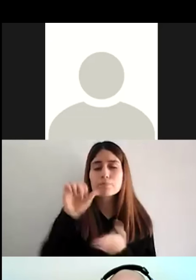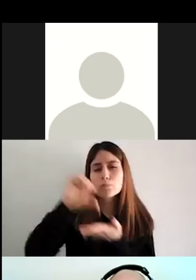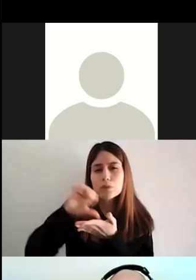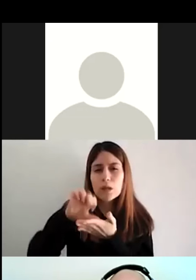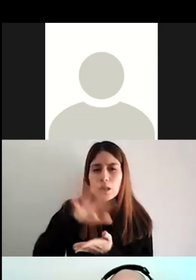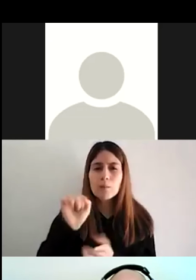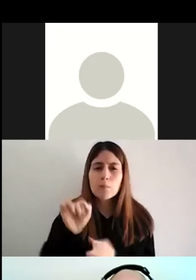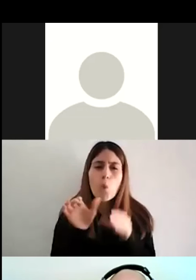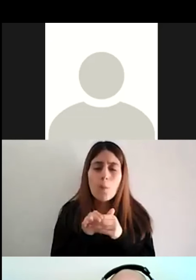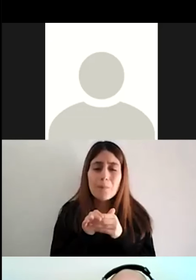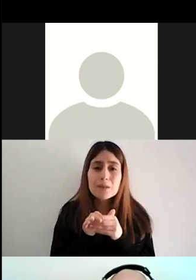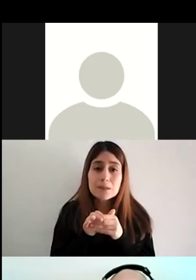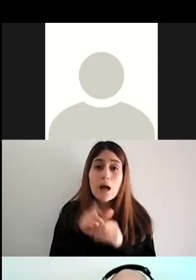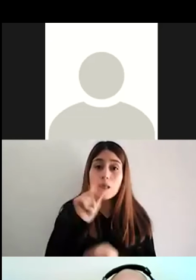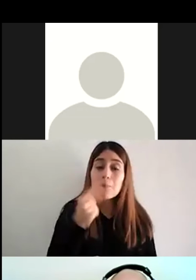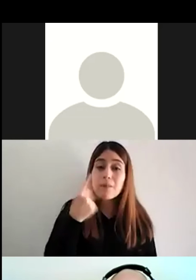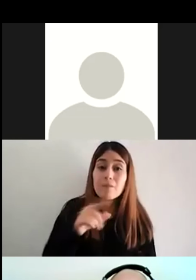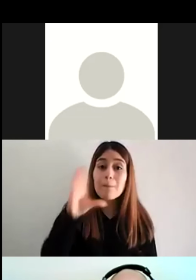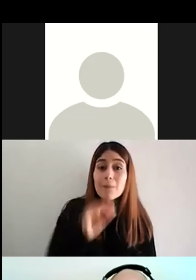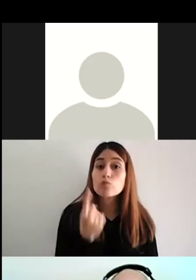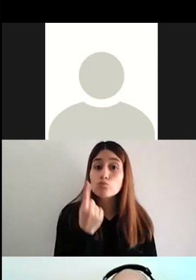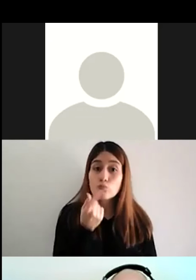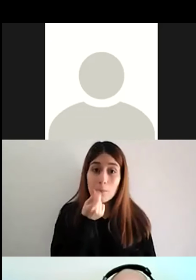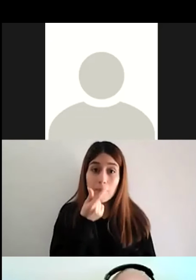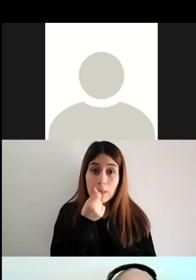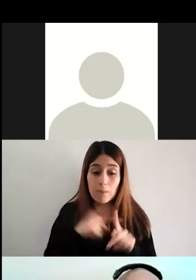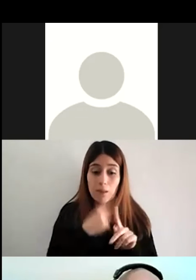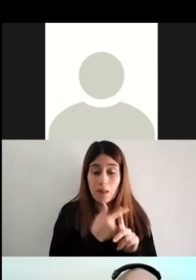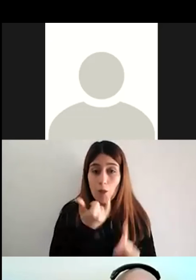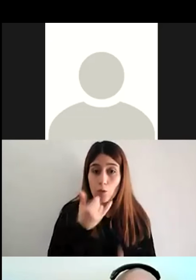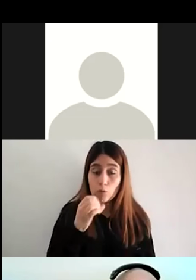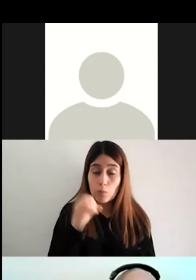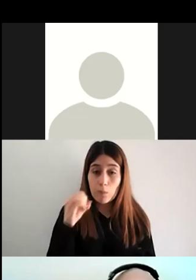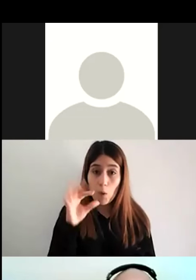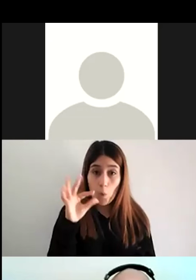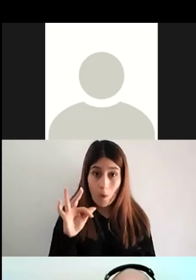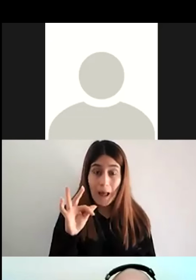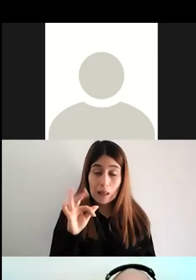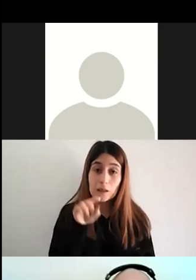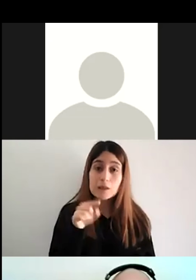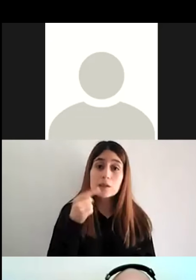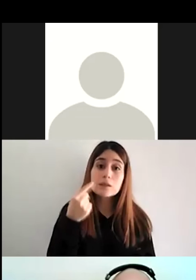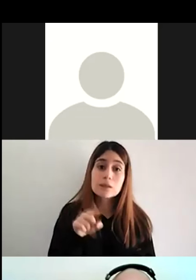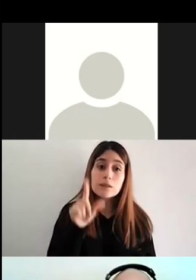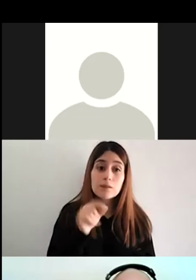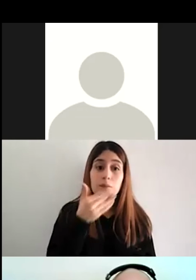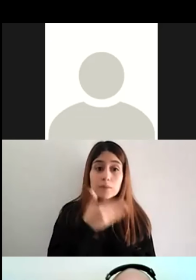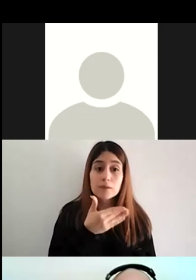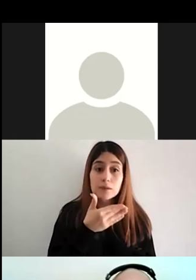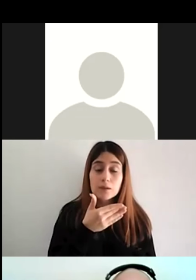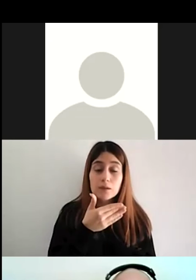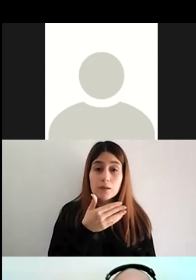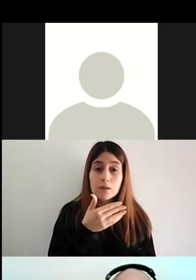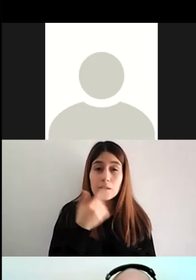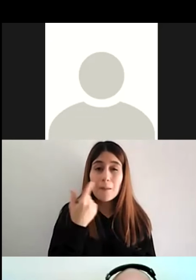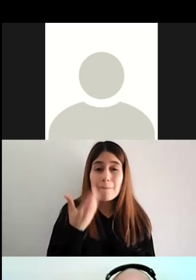da Comissão, tivemos mais um medicamento em 2004, e com isso tivemos também mais uma